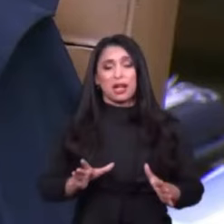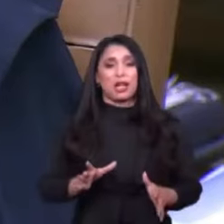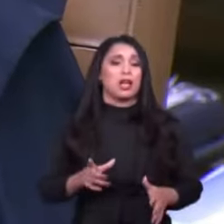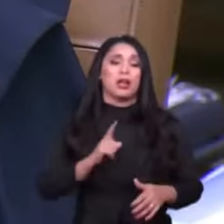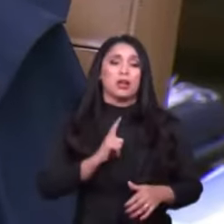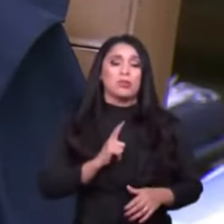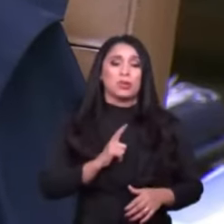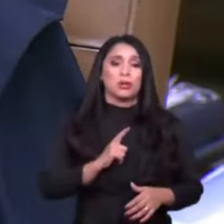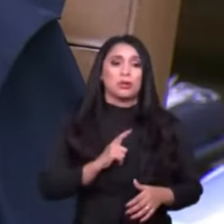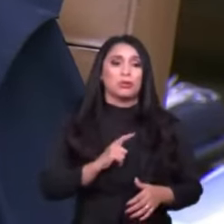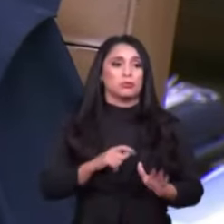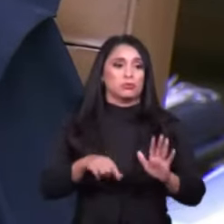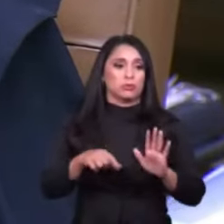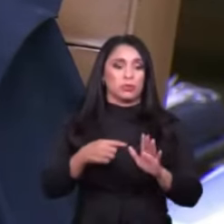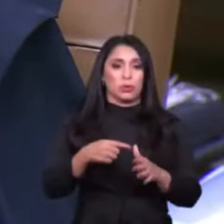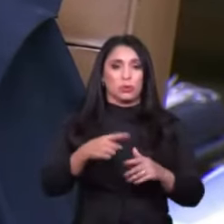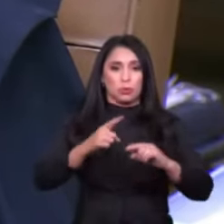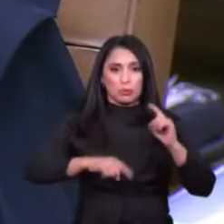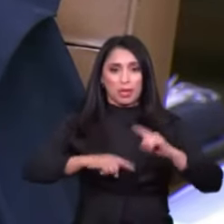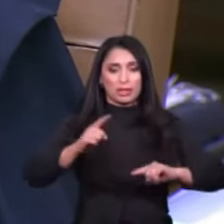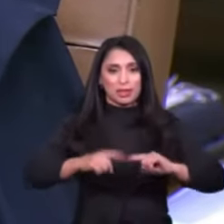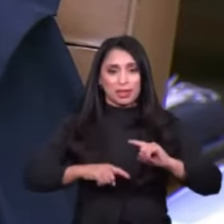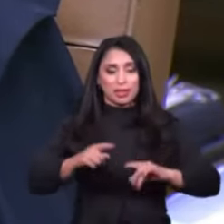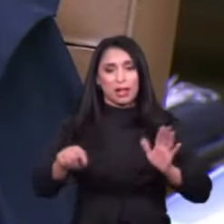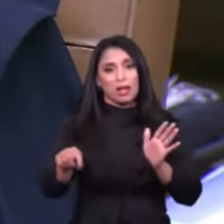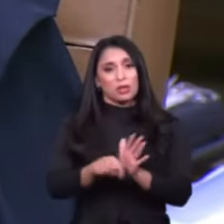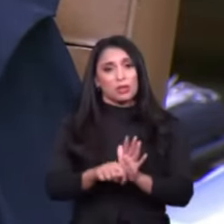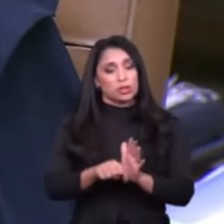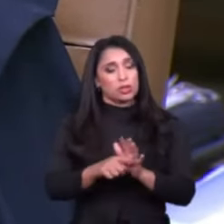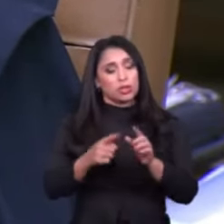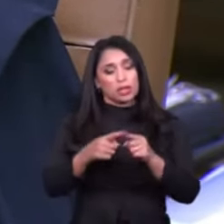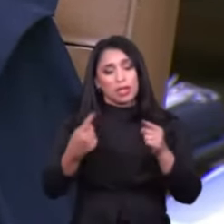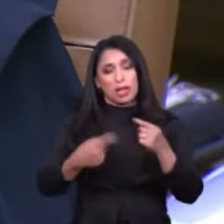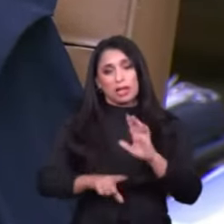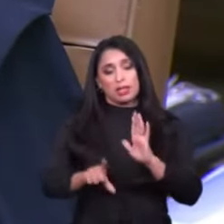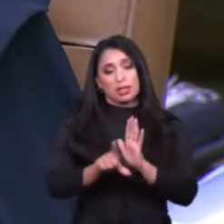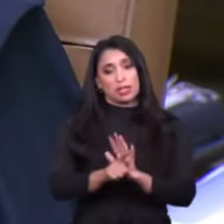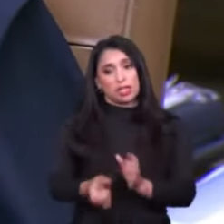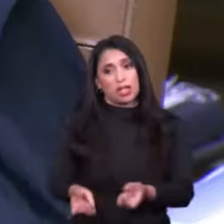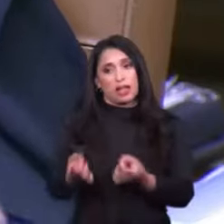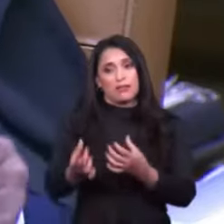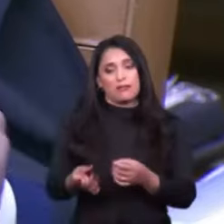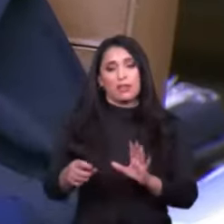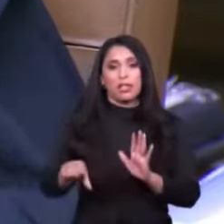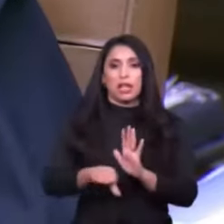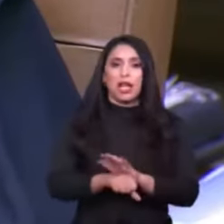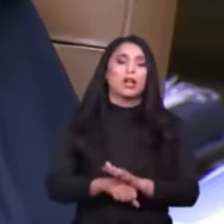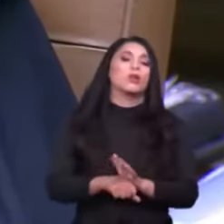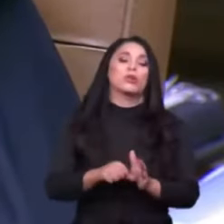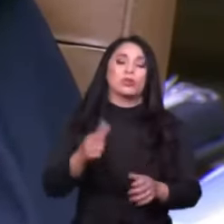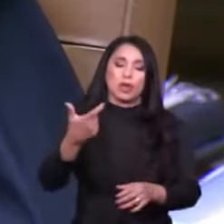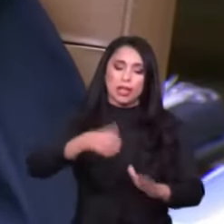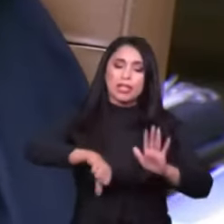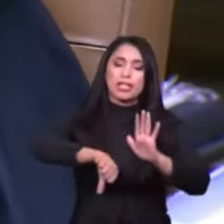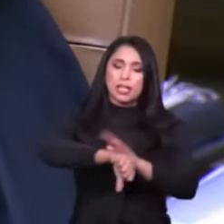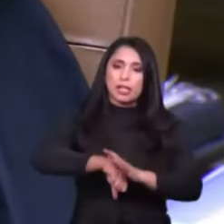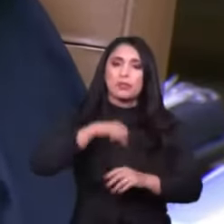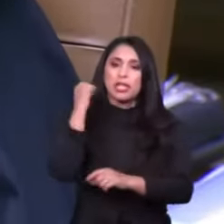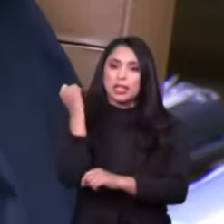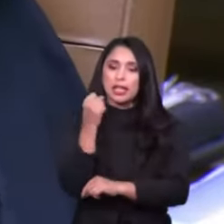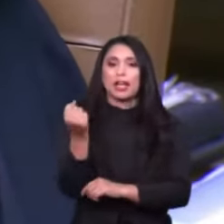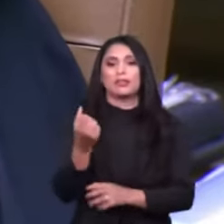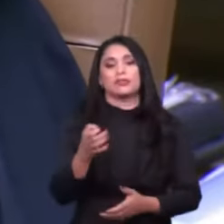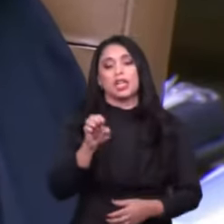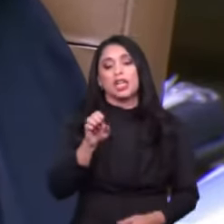mercadoria ilícita em um sistema jurídico como o nosso, em que o tráfico de drogas constitui, reitere-se, crime hediondo. Tentemos equacionar